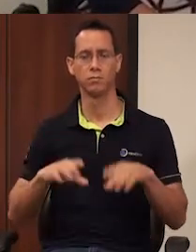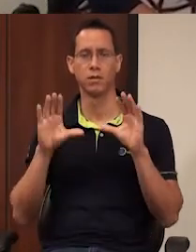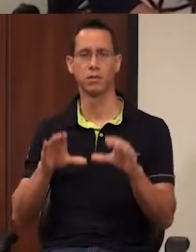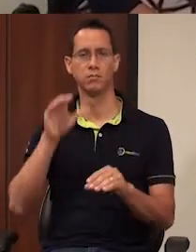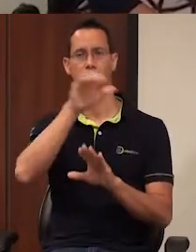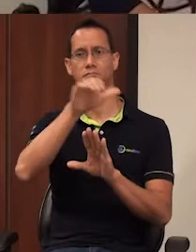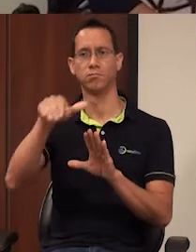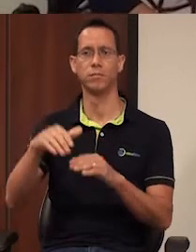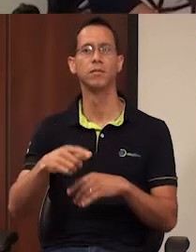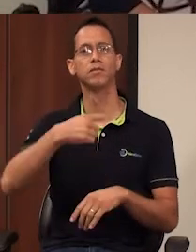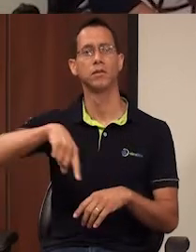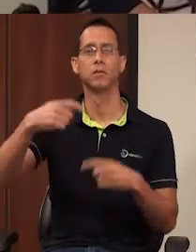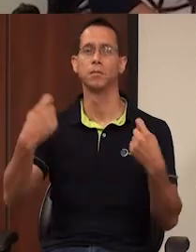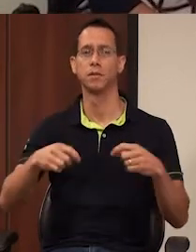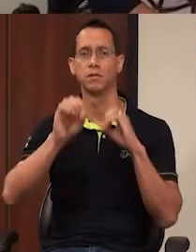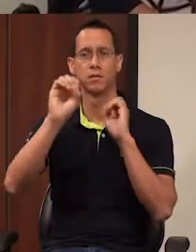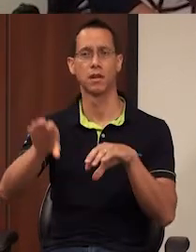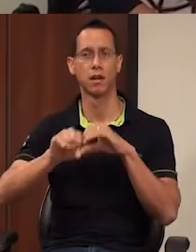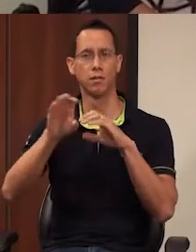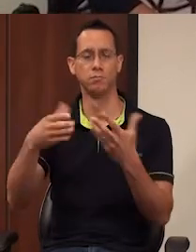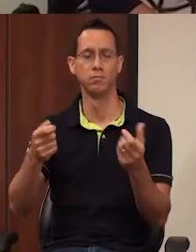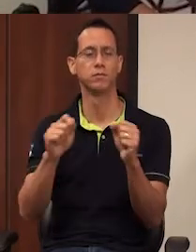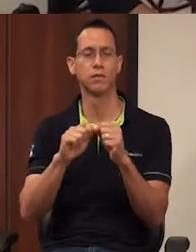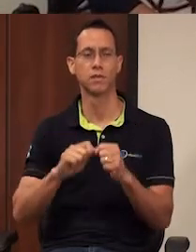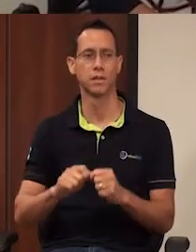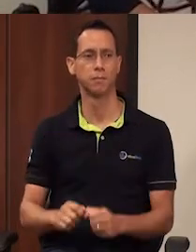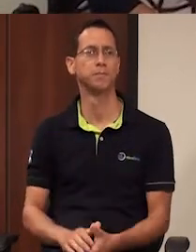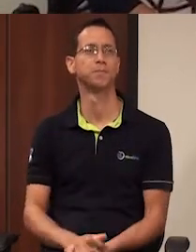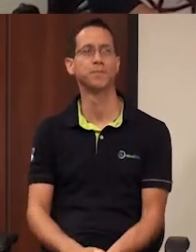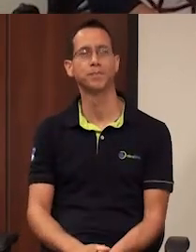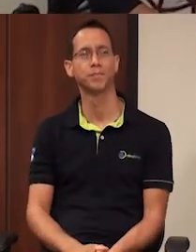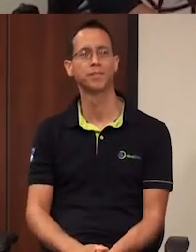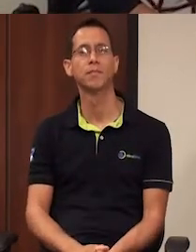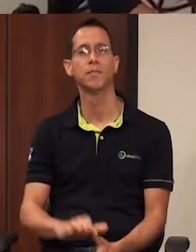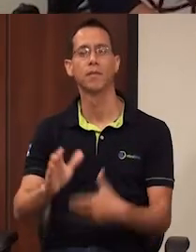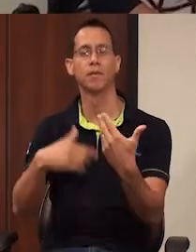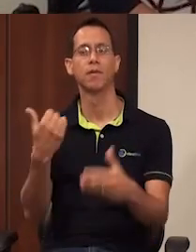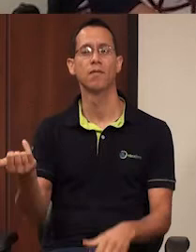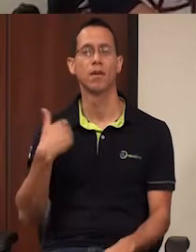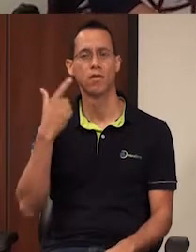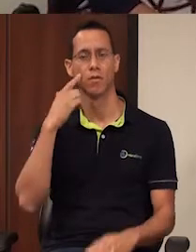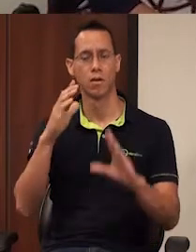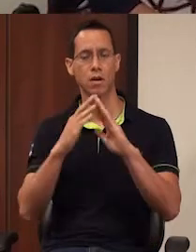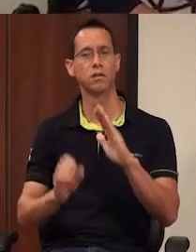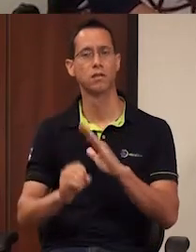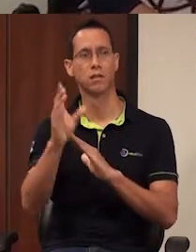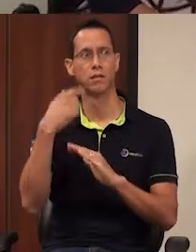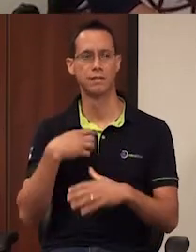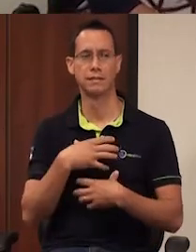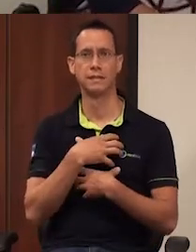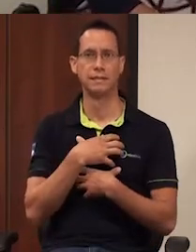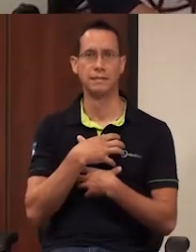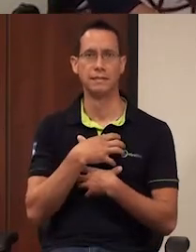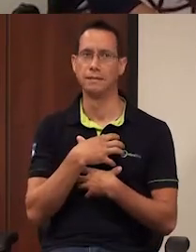Mas a gente tem que ensinar, o que vai fazer? É lógico que agora que ele falar pra mim, eu vou sair de casa, eu vou ter